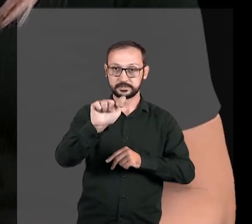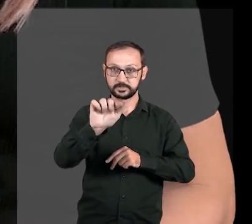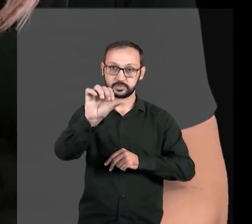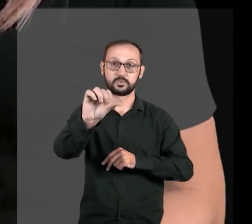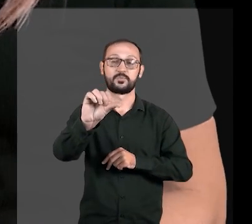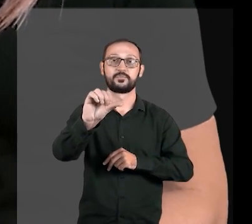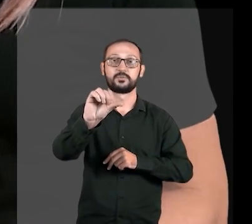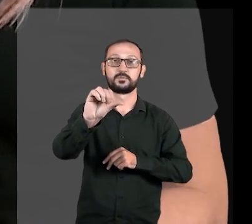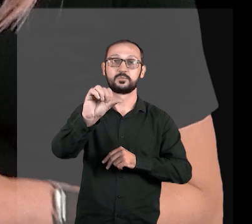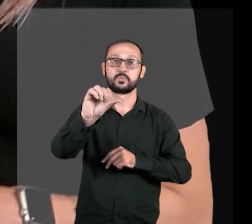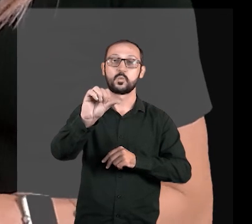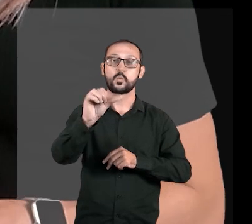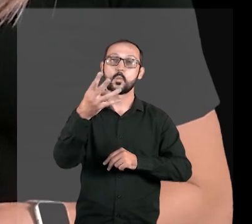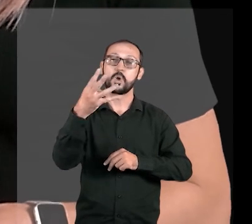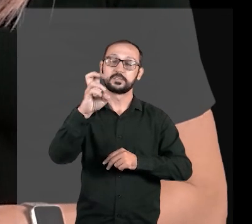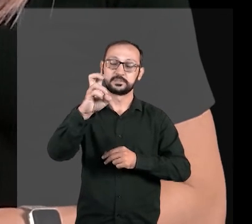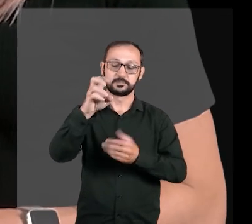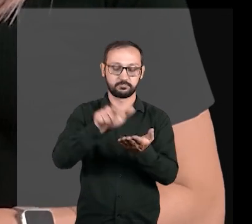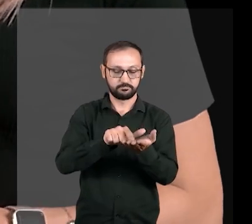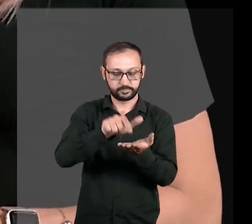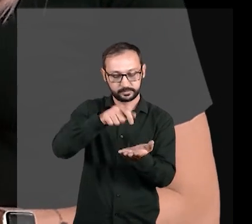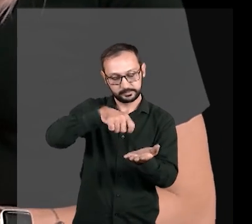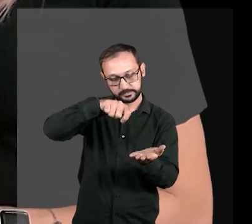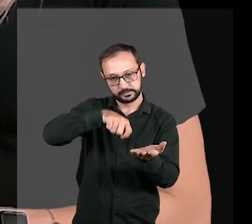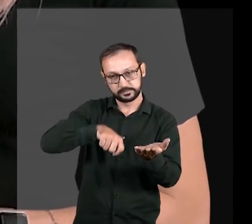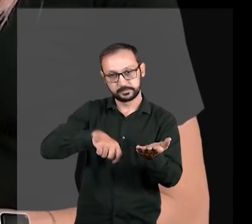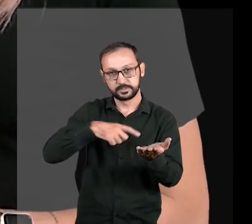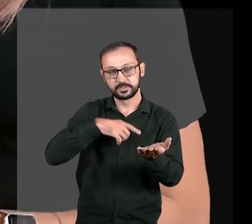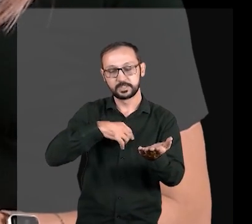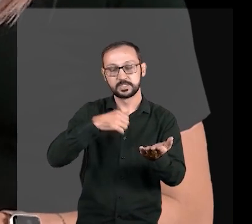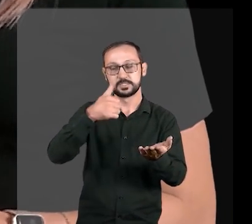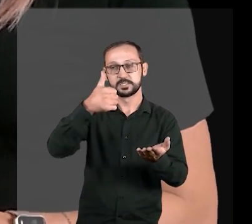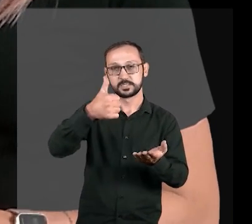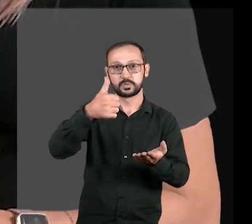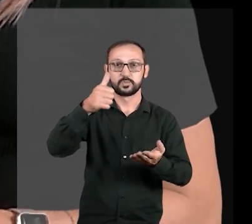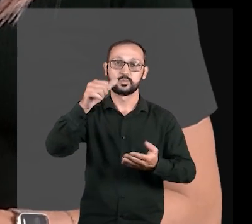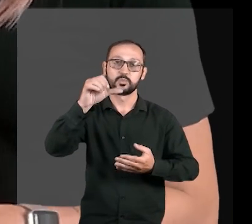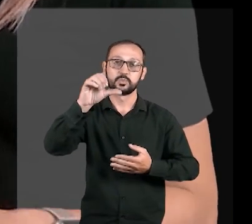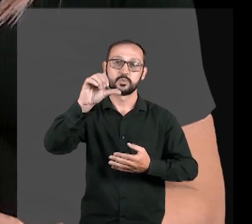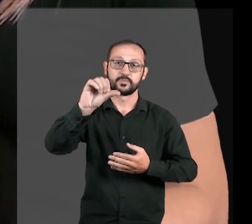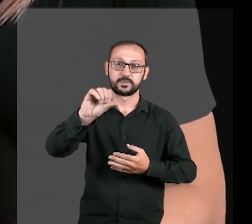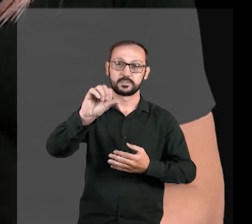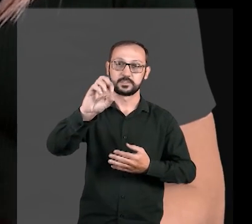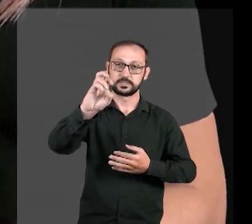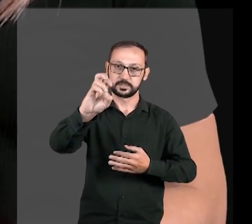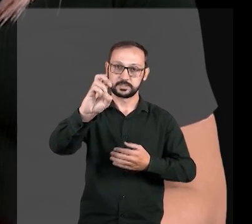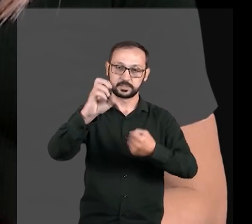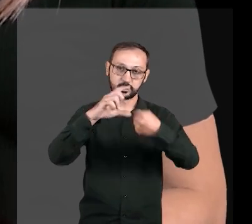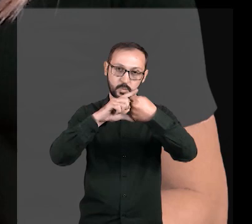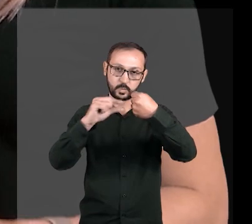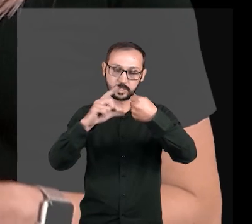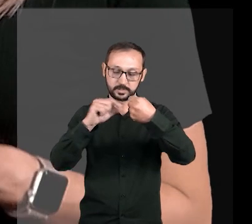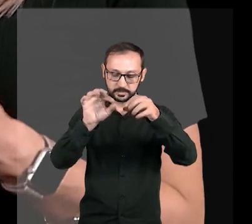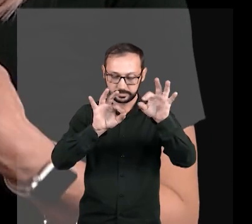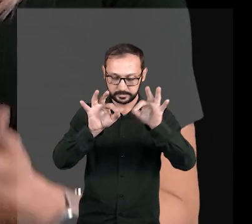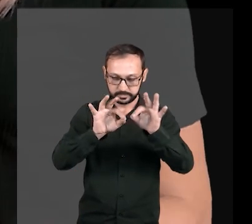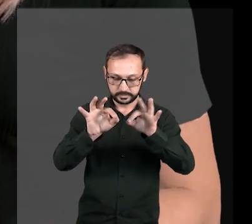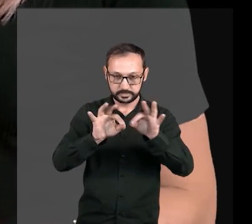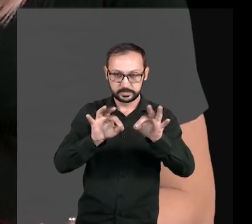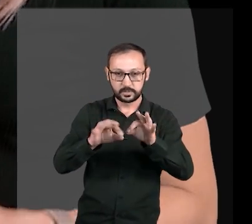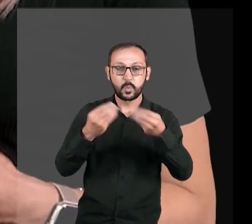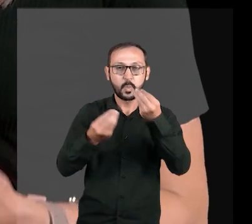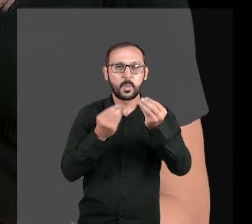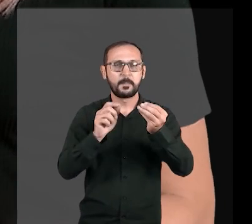1979, com 45 páginas e 191 artigos. incluiu dispositivos para a organização